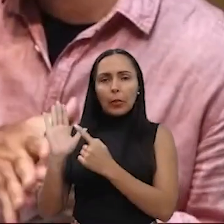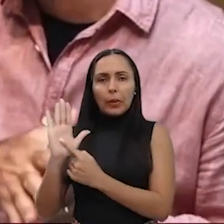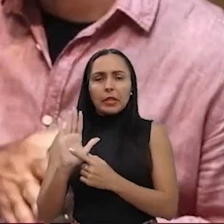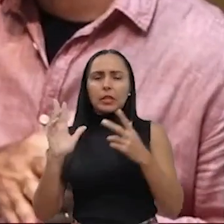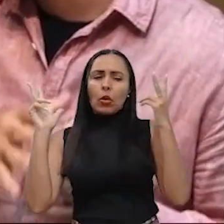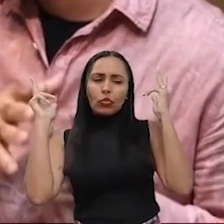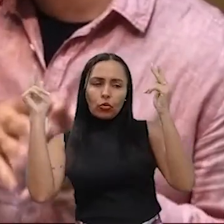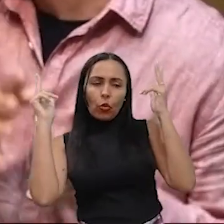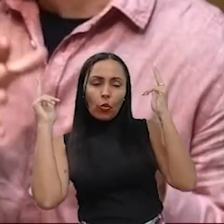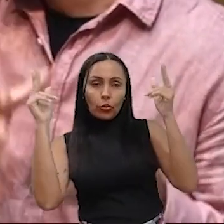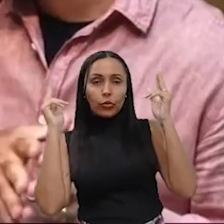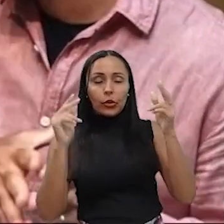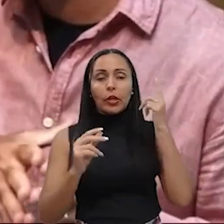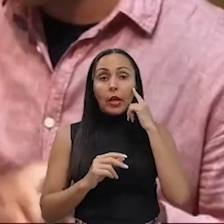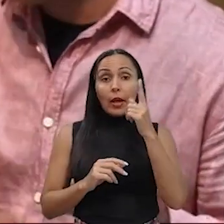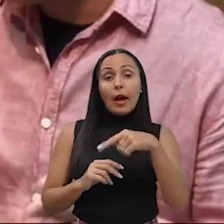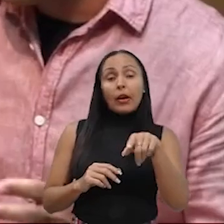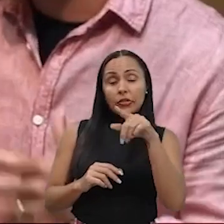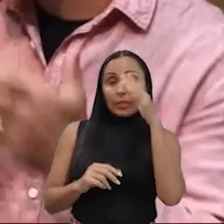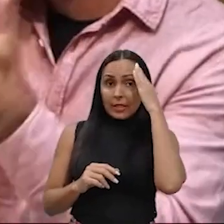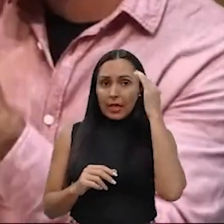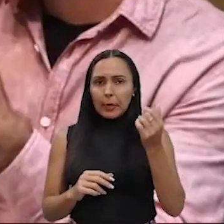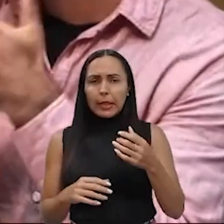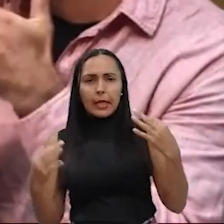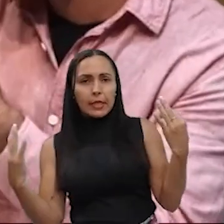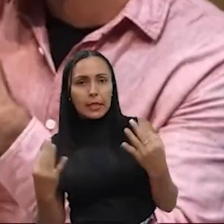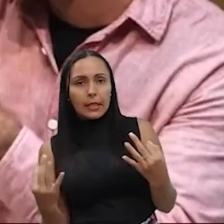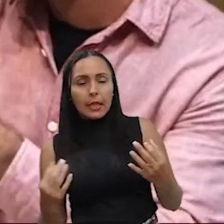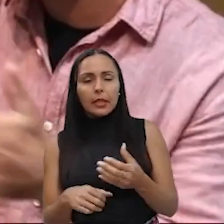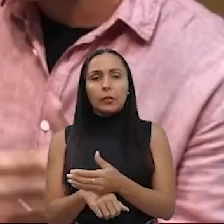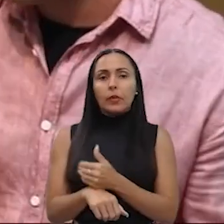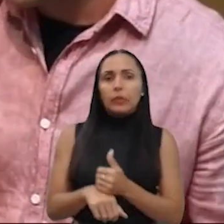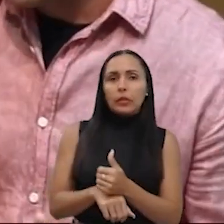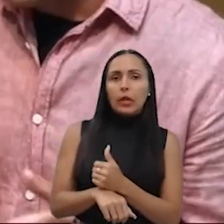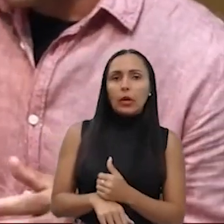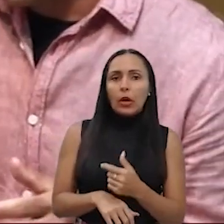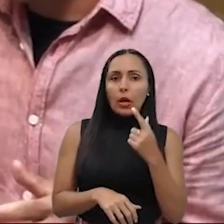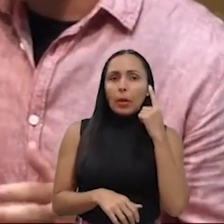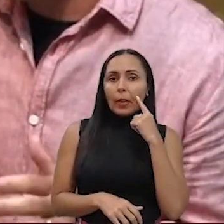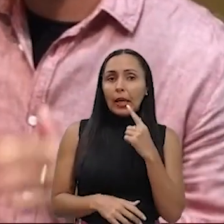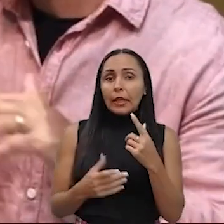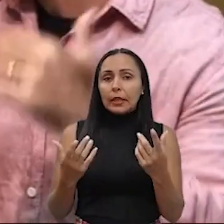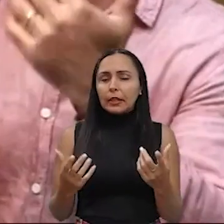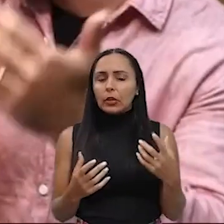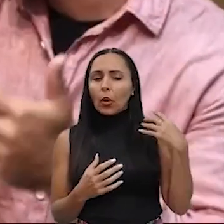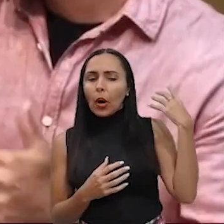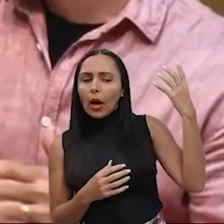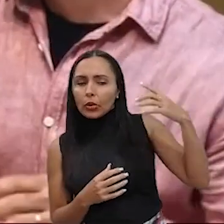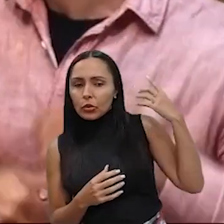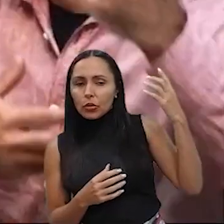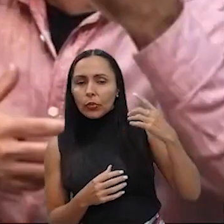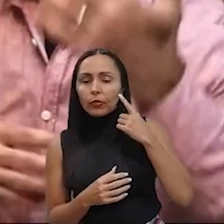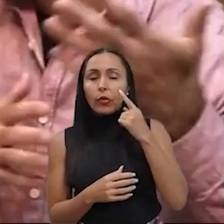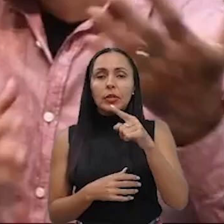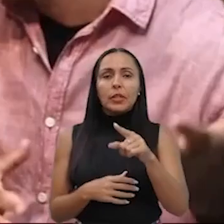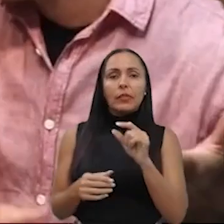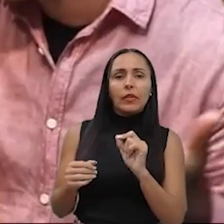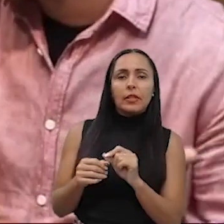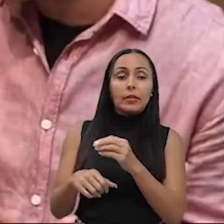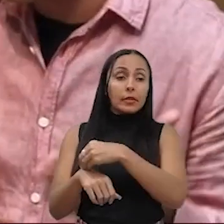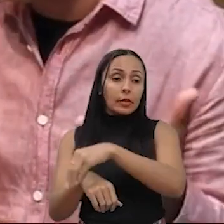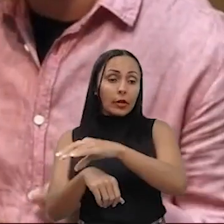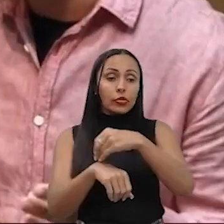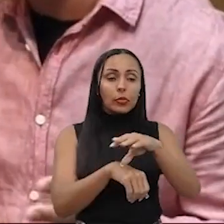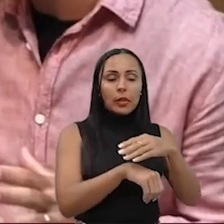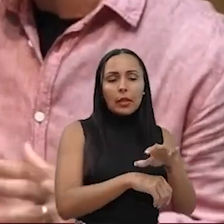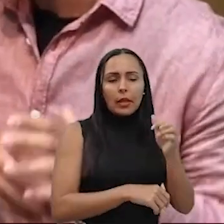gente sabe que existem excelentes profissionais, mas em relação à sua atuação, a gente vê você transmitindo essa sofrência,